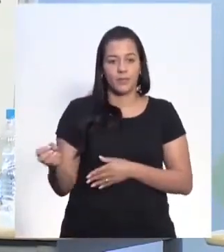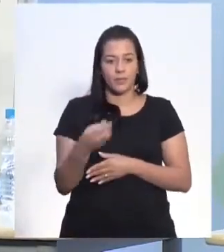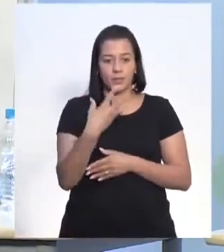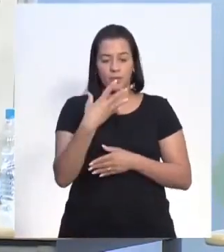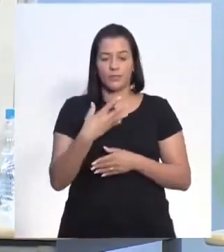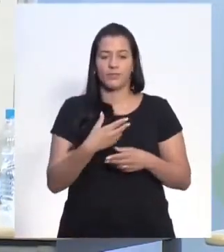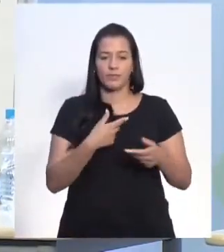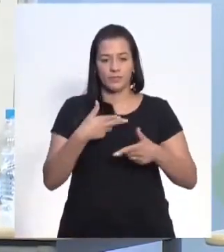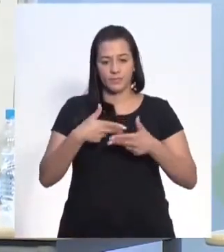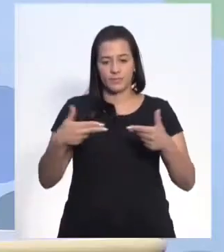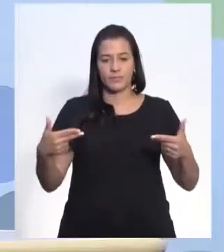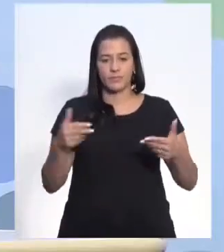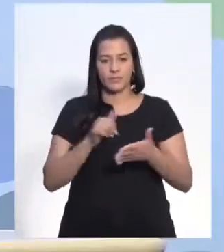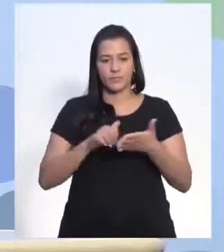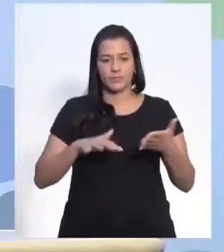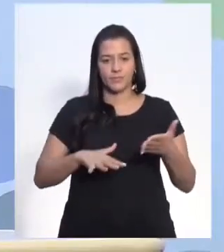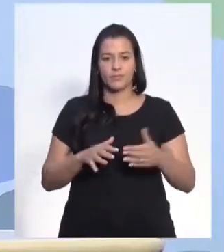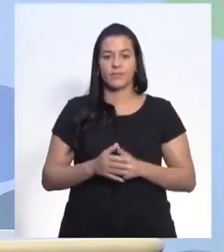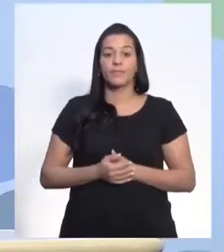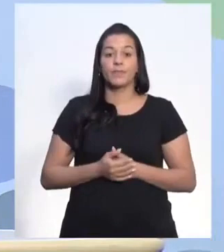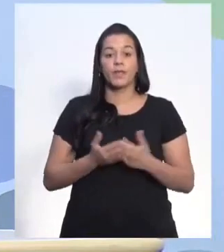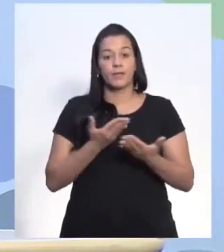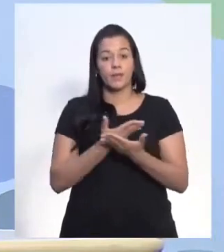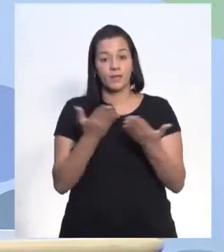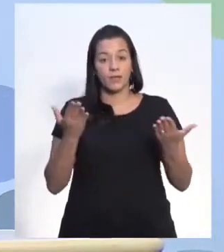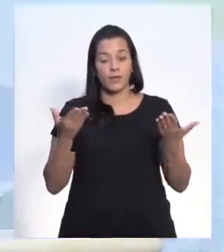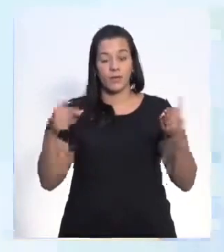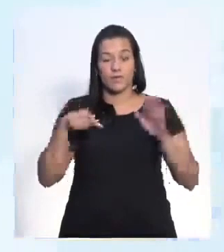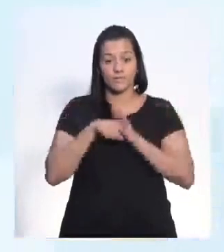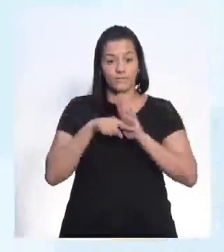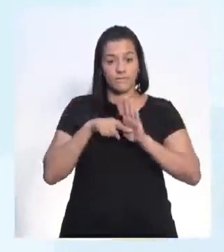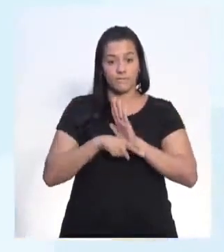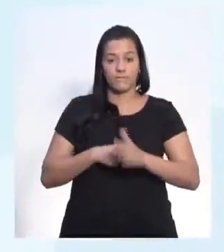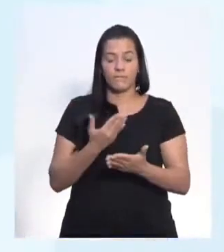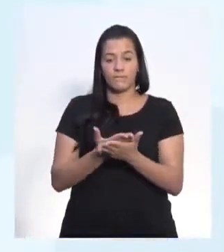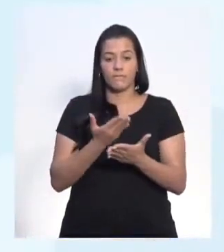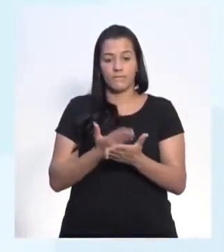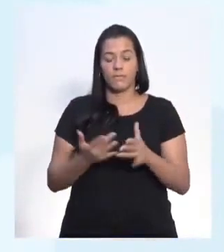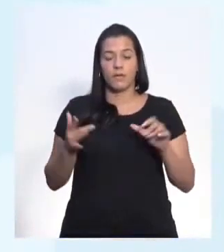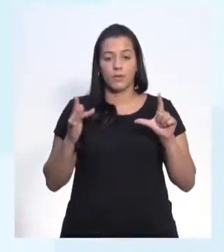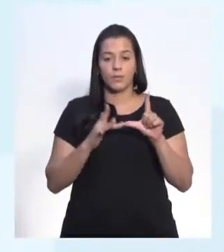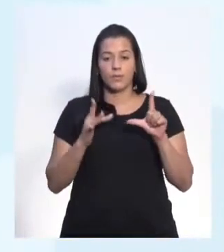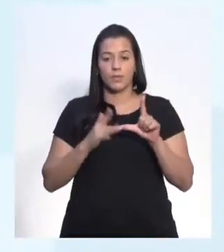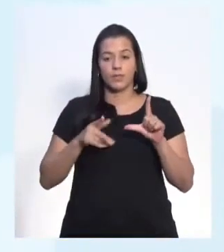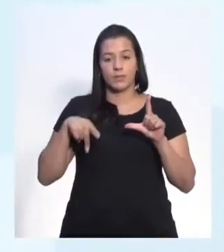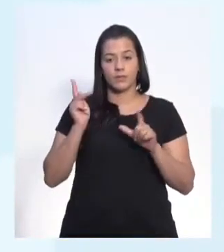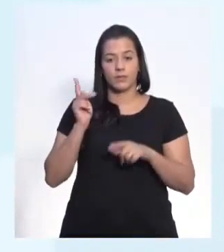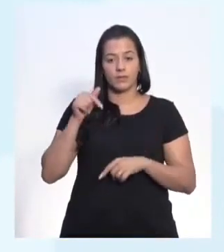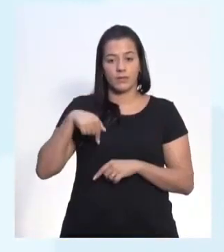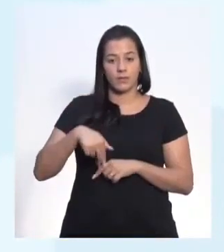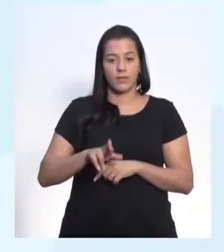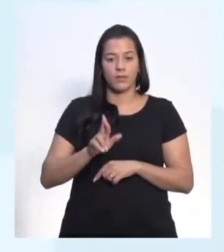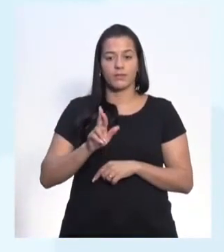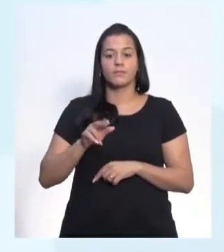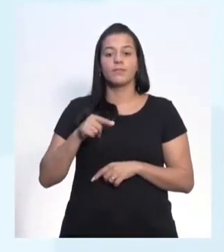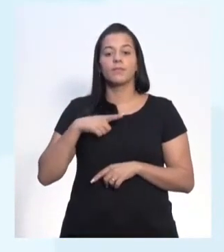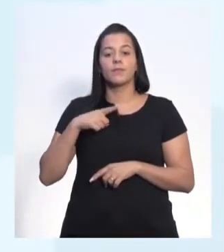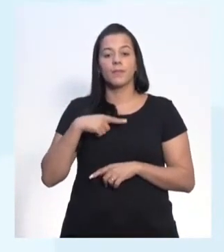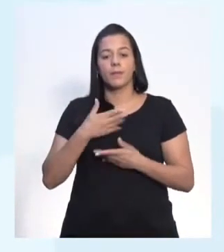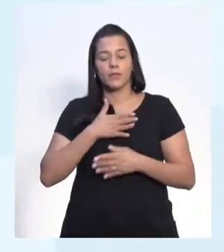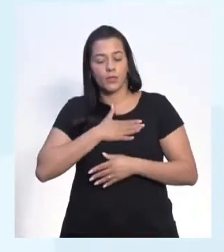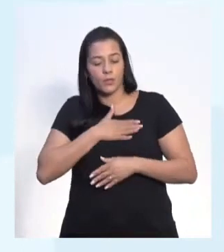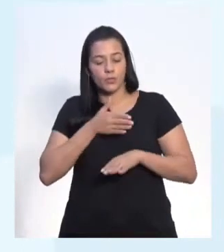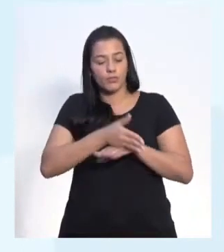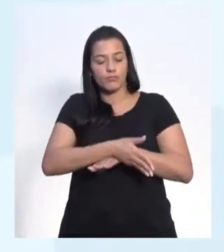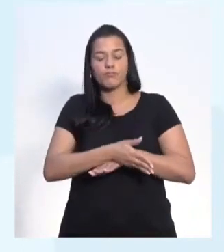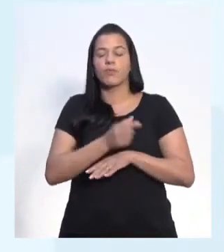demanda. Professora Inês? Por favor, avaliem a nossa aula. Deem um print aí no QR Code, acesse o link e diga se você